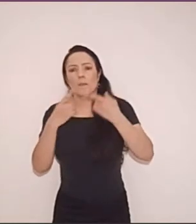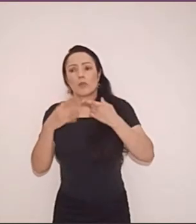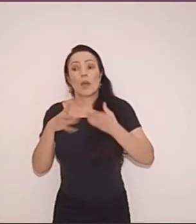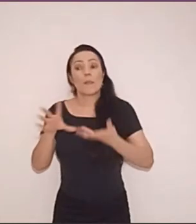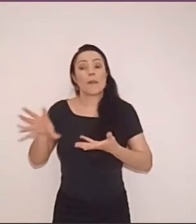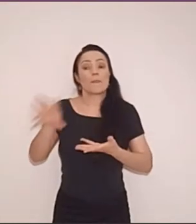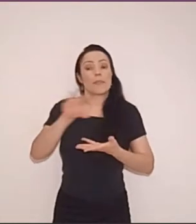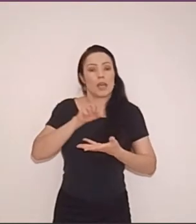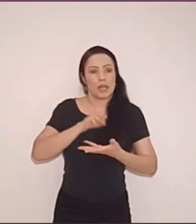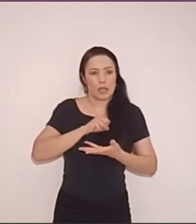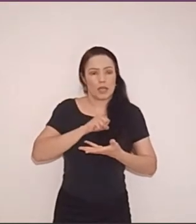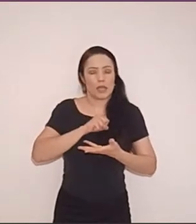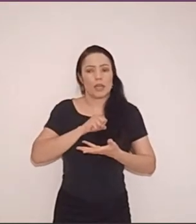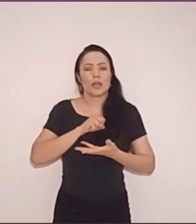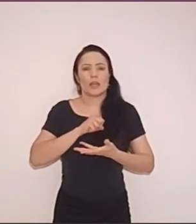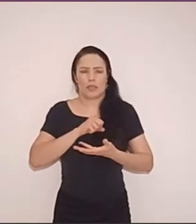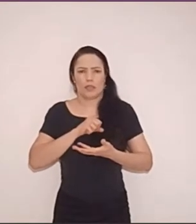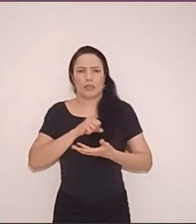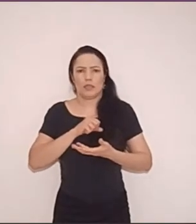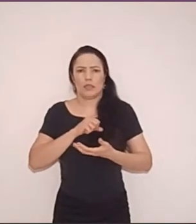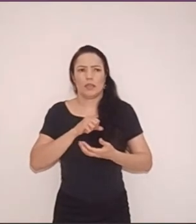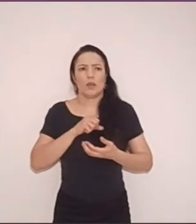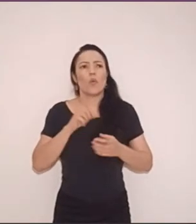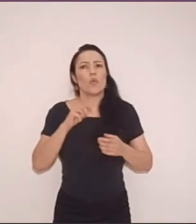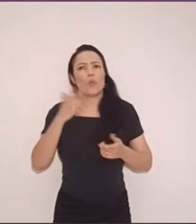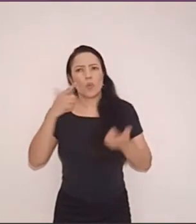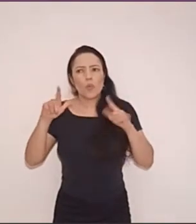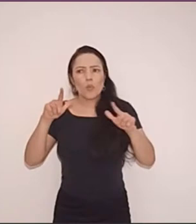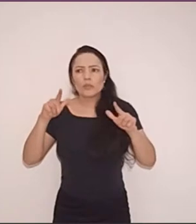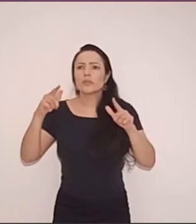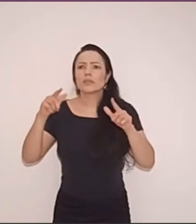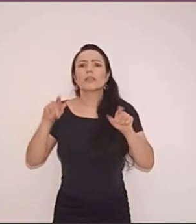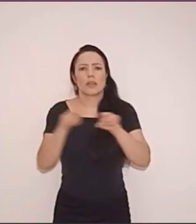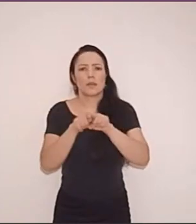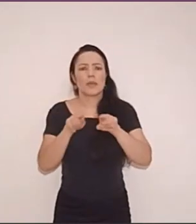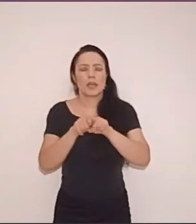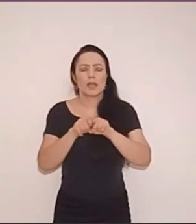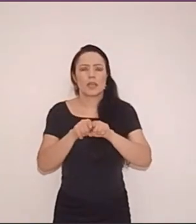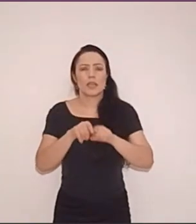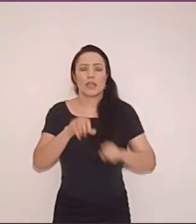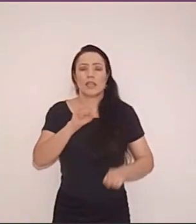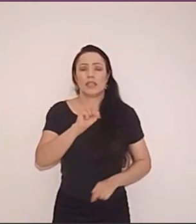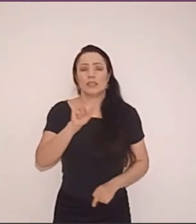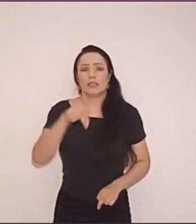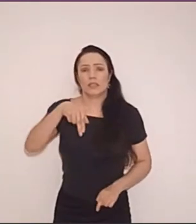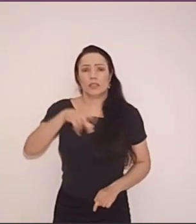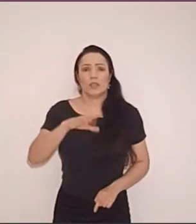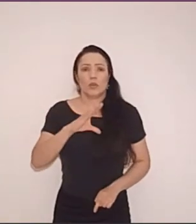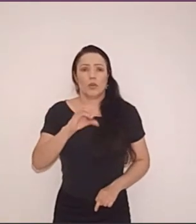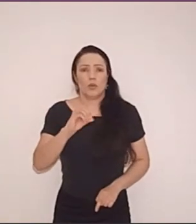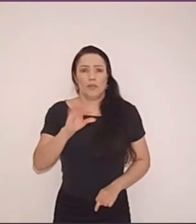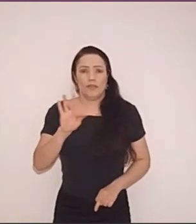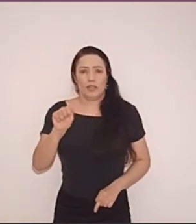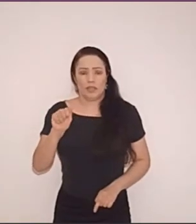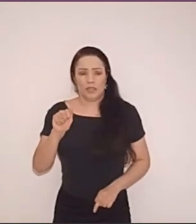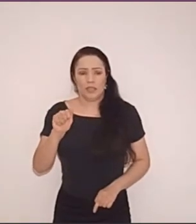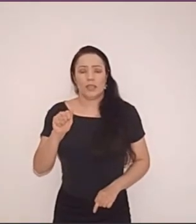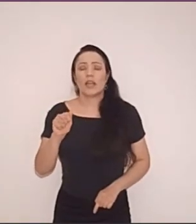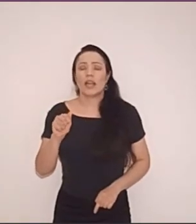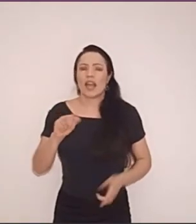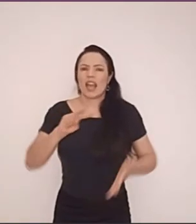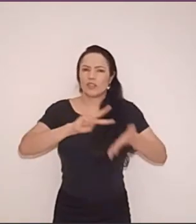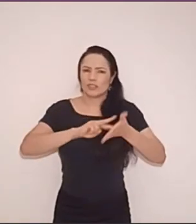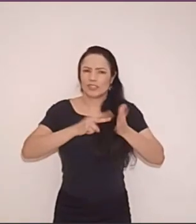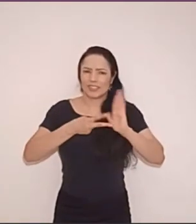para e tomar clássico para outras pessoas Então são culpa tem viveu um cão singulares entre